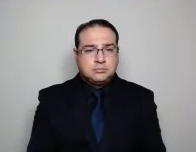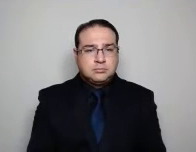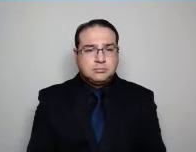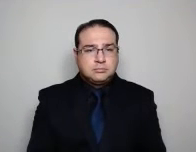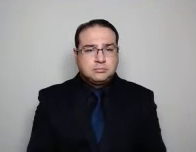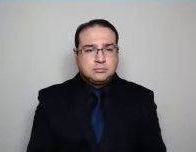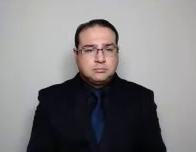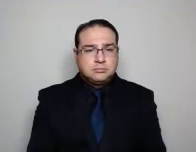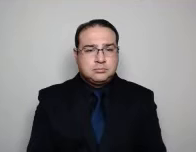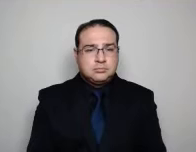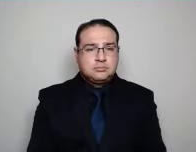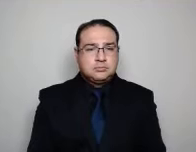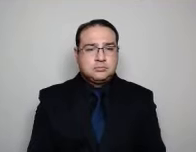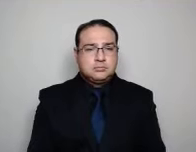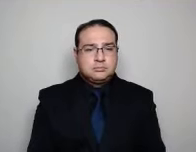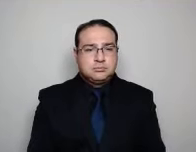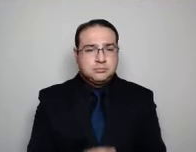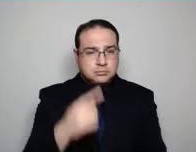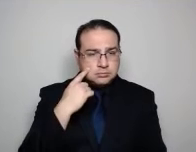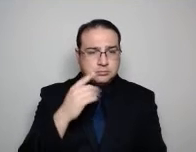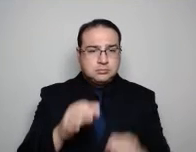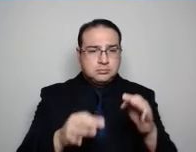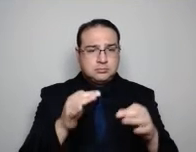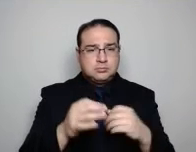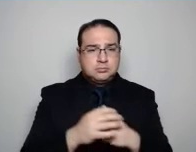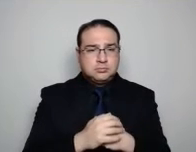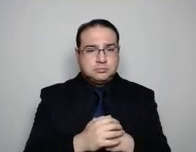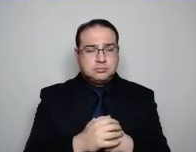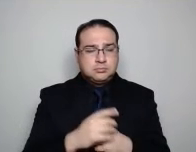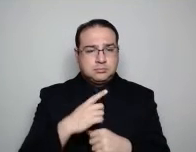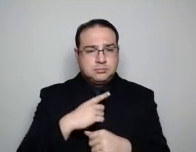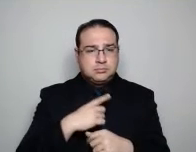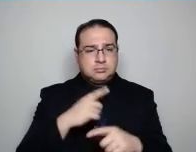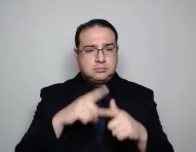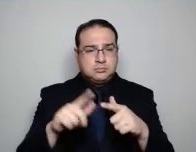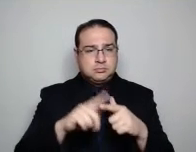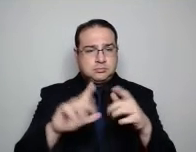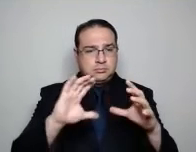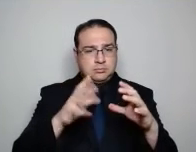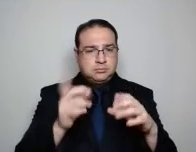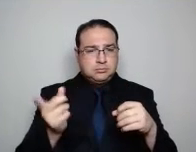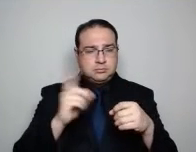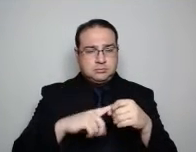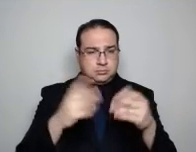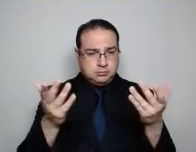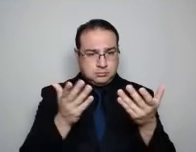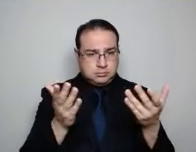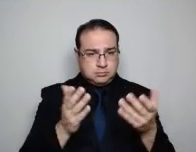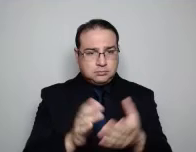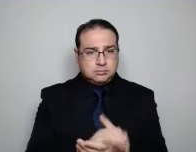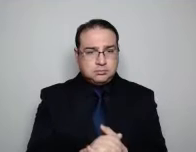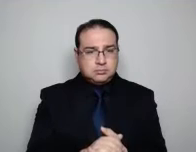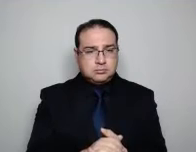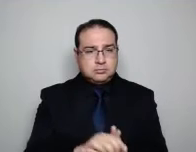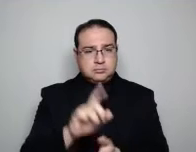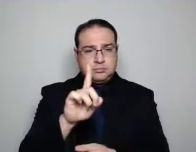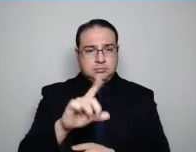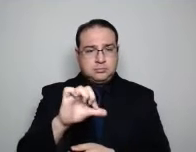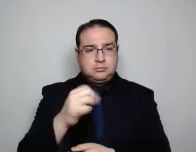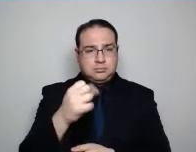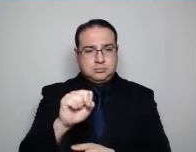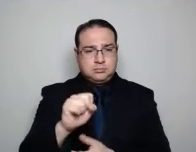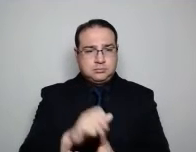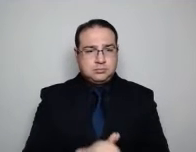Excelência, você voltou nesse julgamento. Eu tive uma queda de sinal aqui, eu voltei agora. Sim, é 198. Doutor.